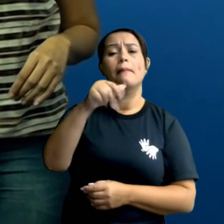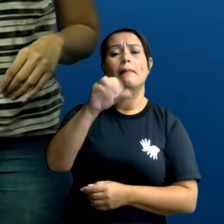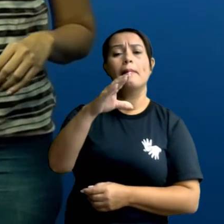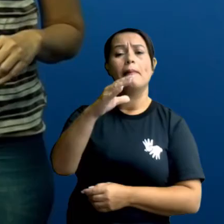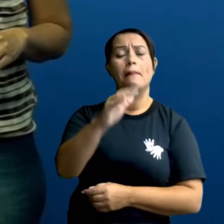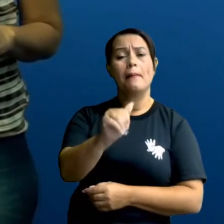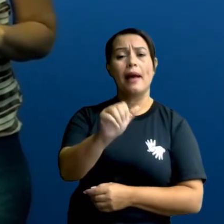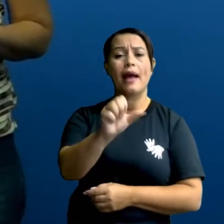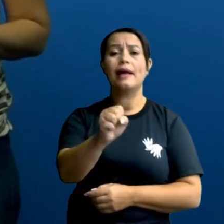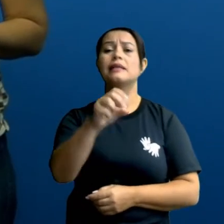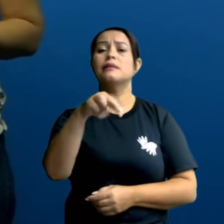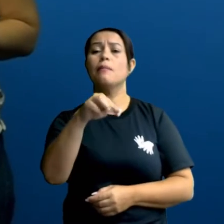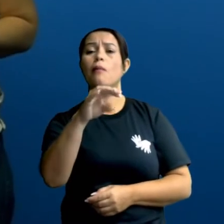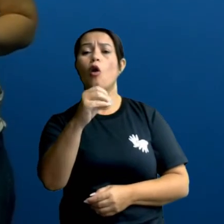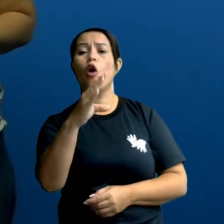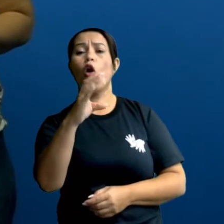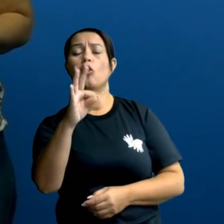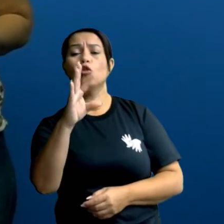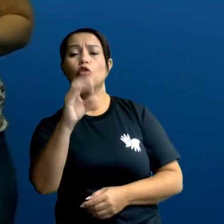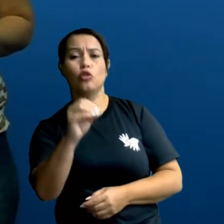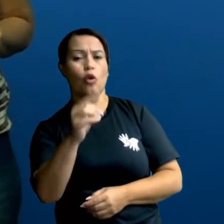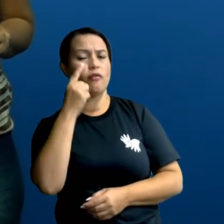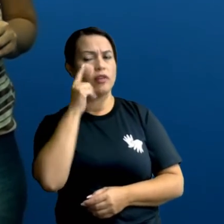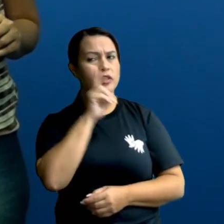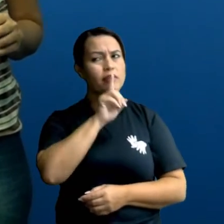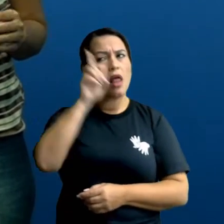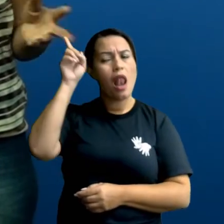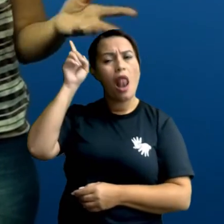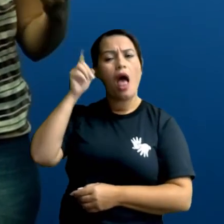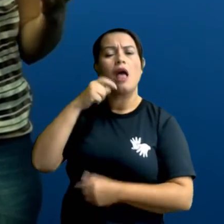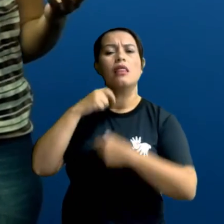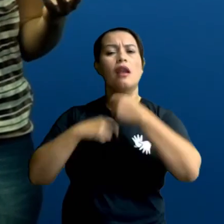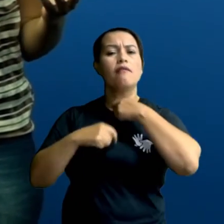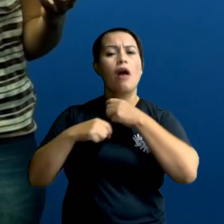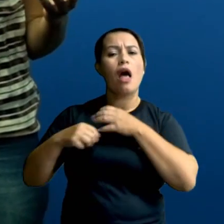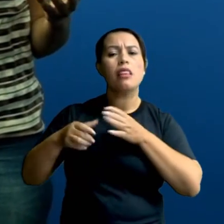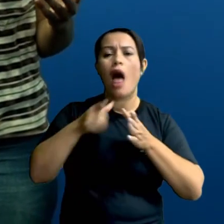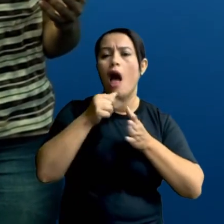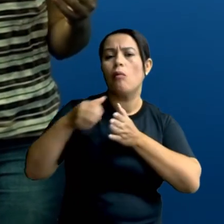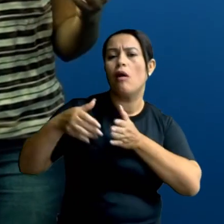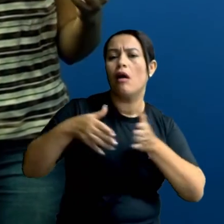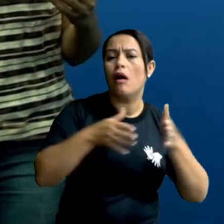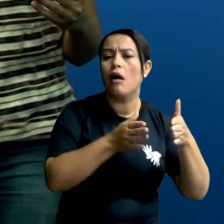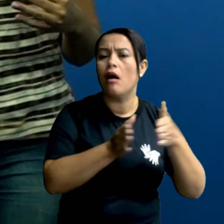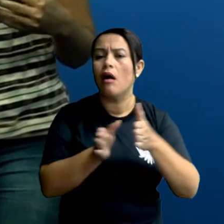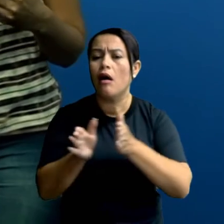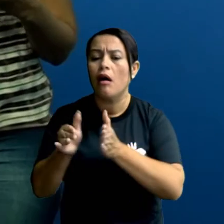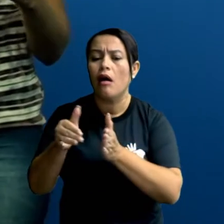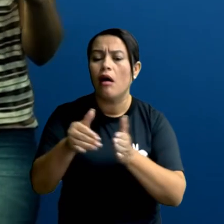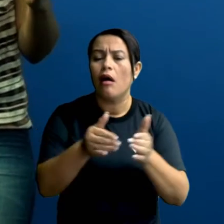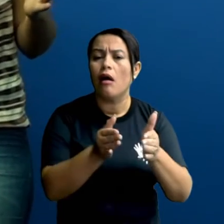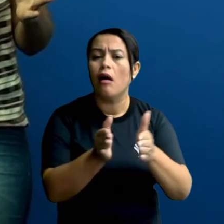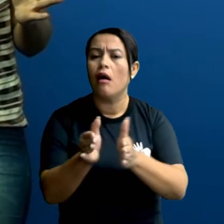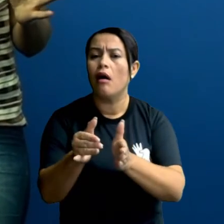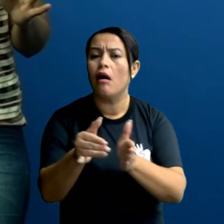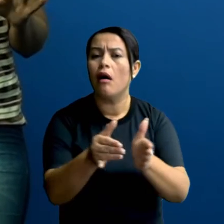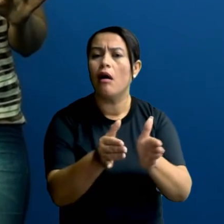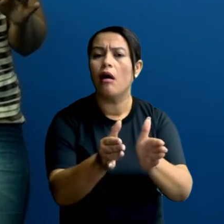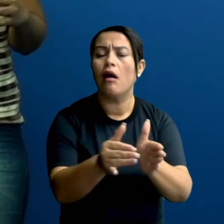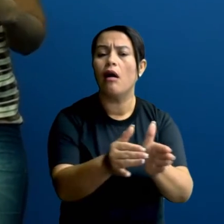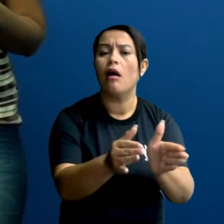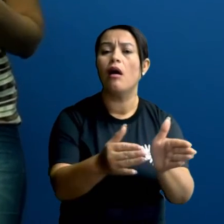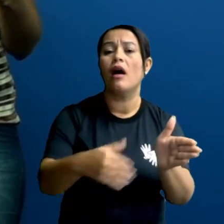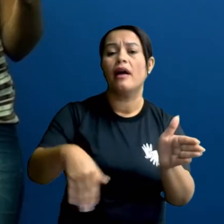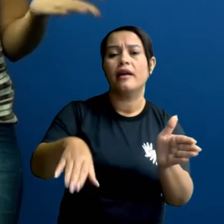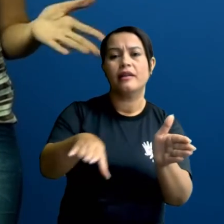gente, ó, o rio Tapacurá, ele vem lá de Gravatá, vem descendo, corta a nossa cidade e aí recebe os afluentes dos